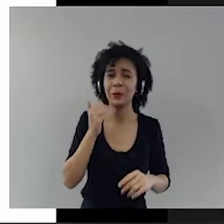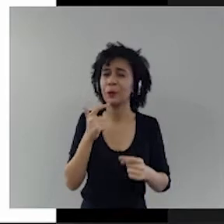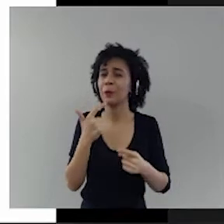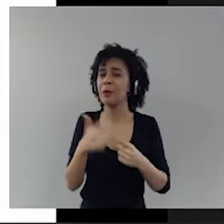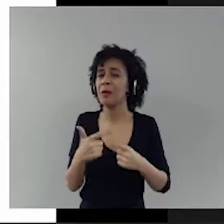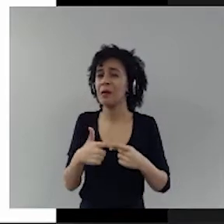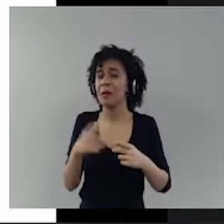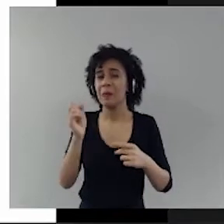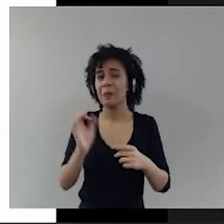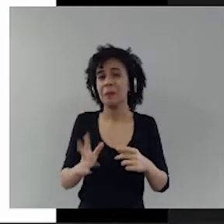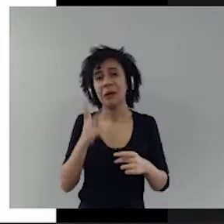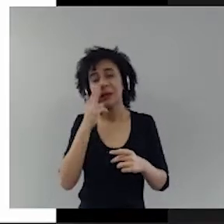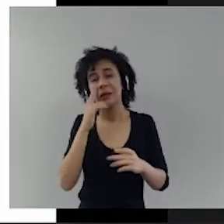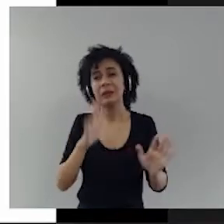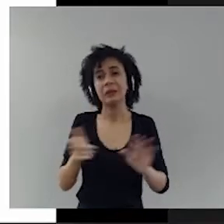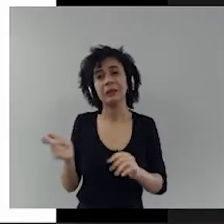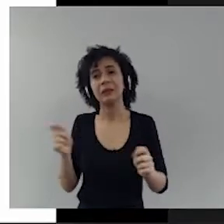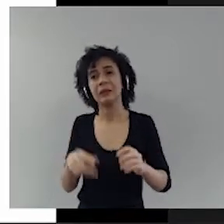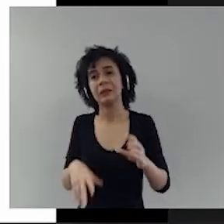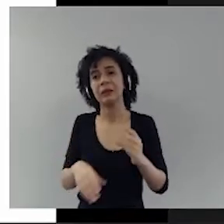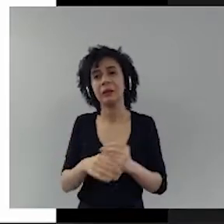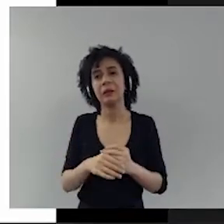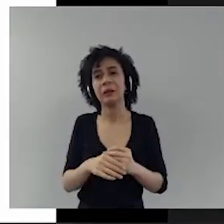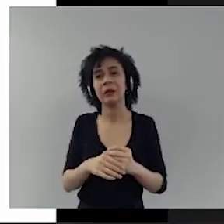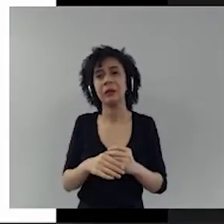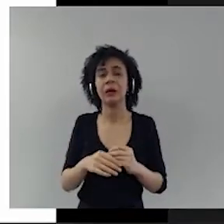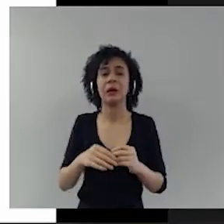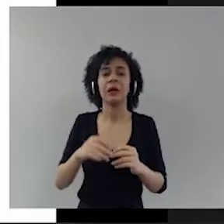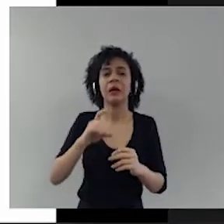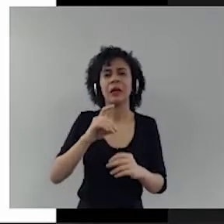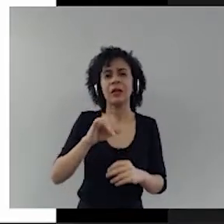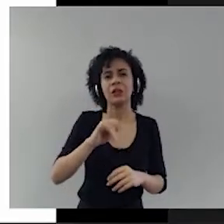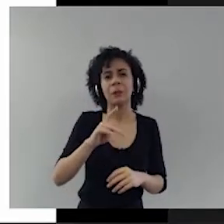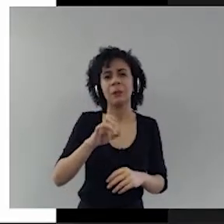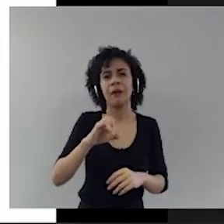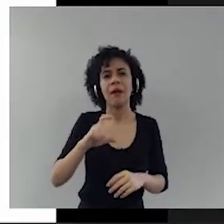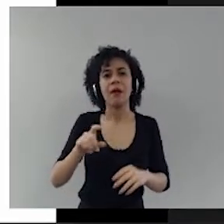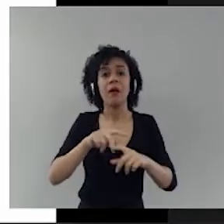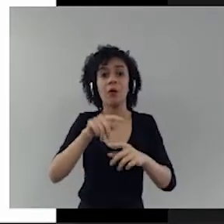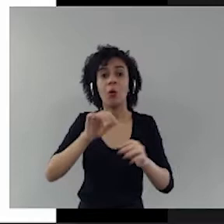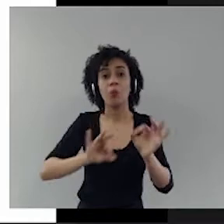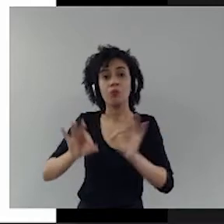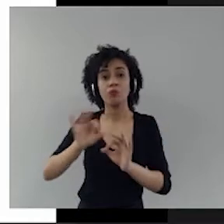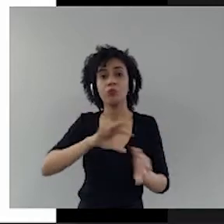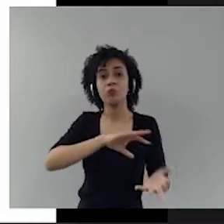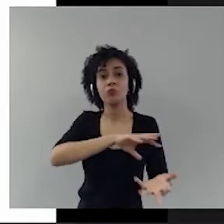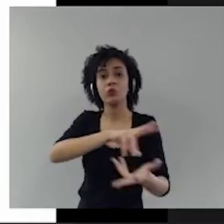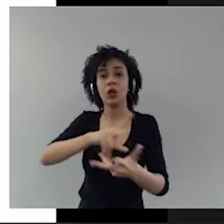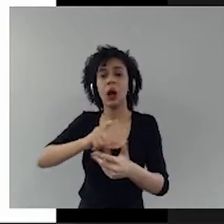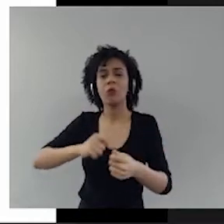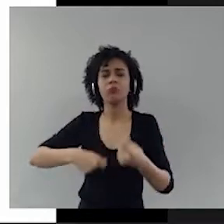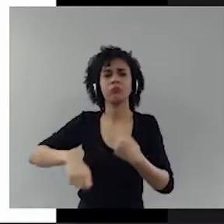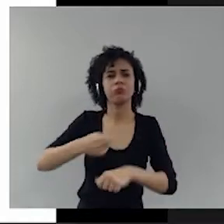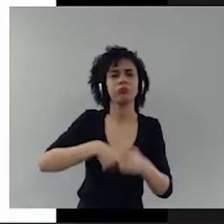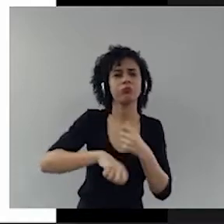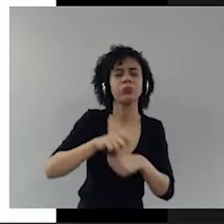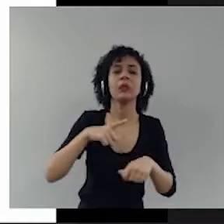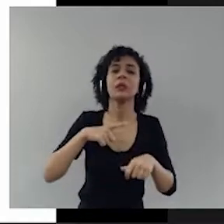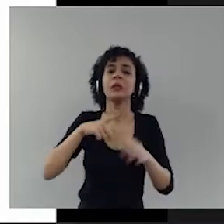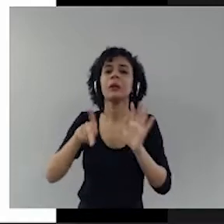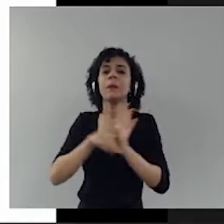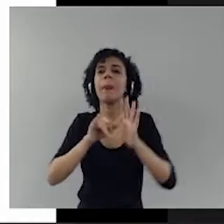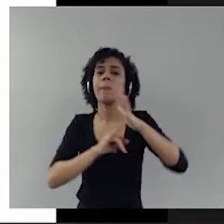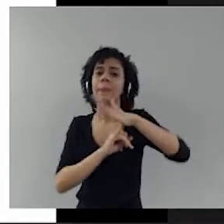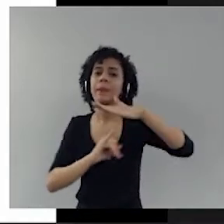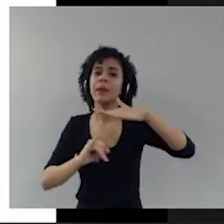agora acena com a possibilidade de aderir ao rio deep ei da organização mundial do comércio existe outras iniciativas